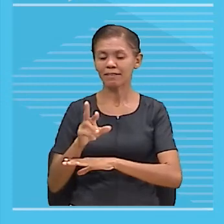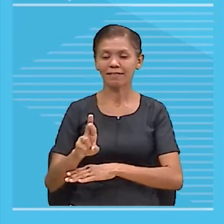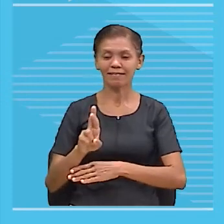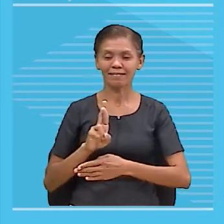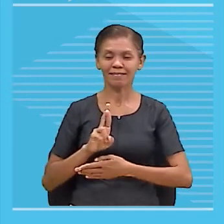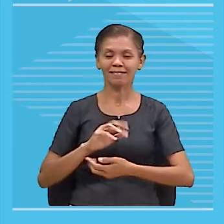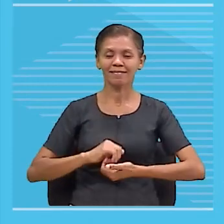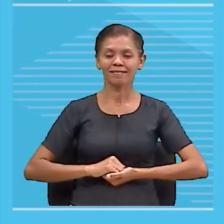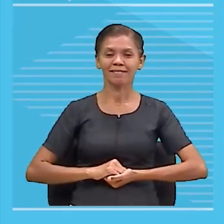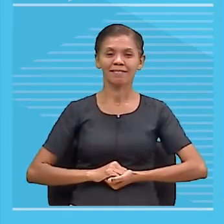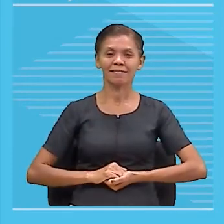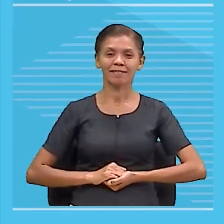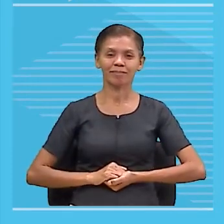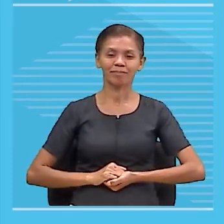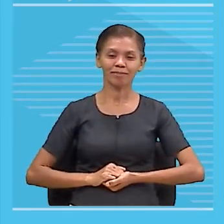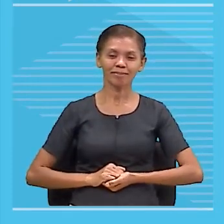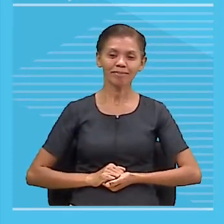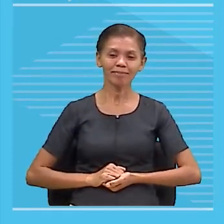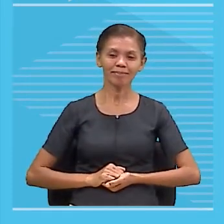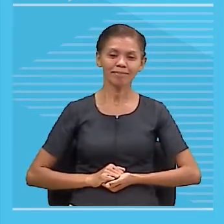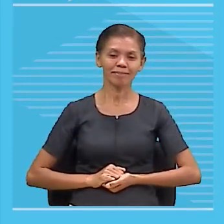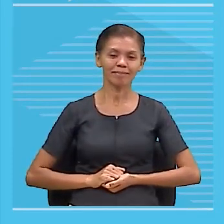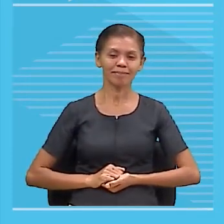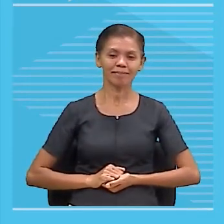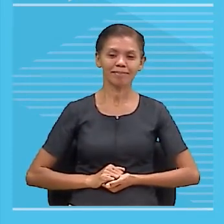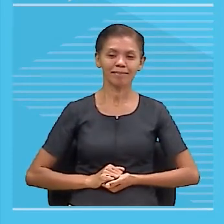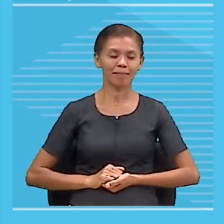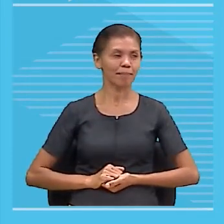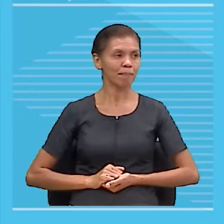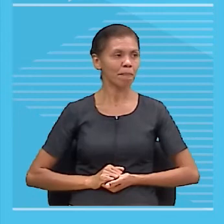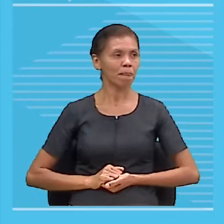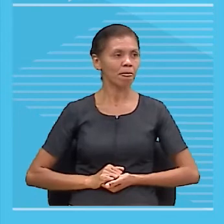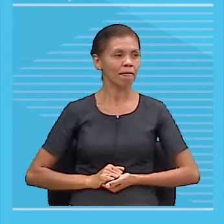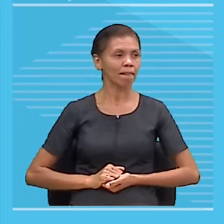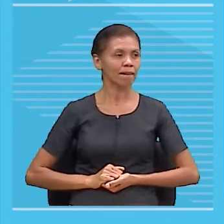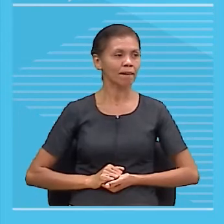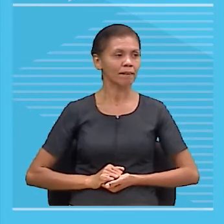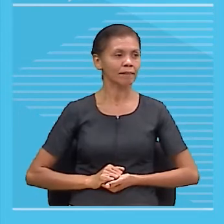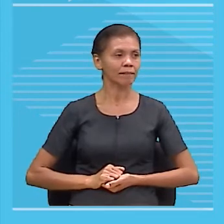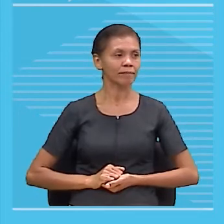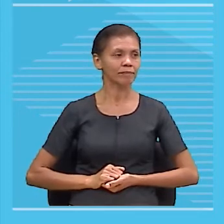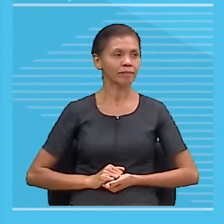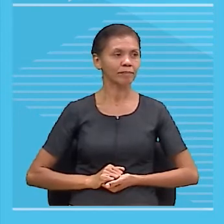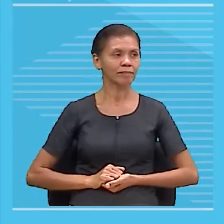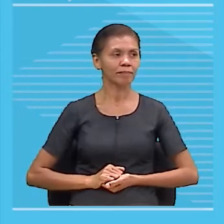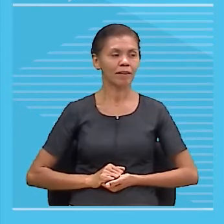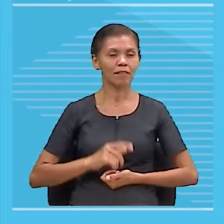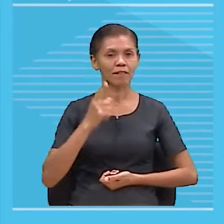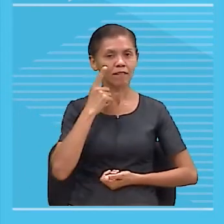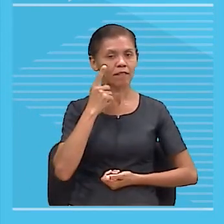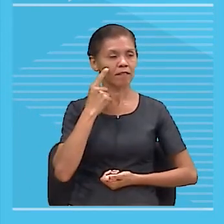Vamos lá para a próxima? colocando aqui o gabarito para